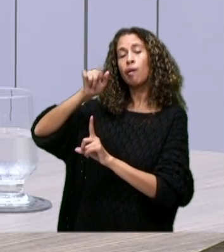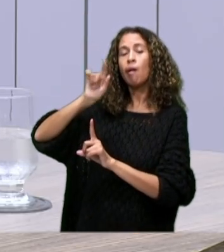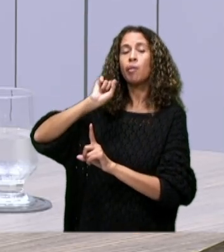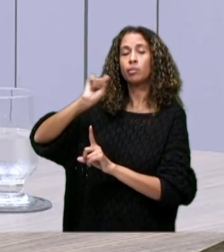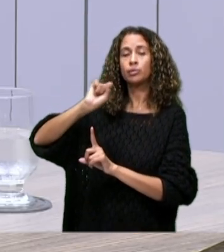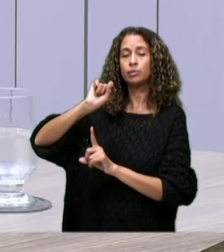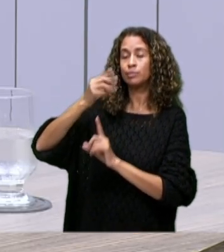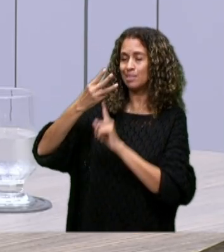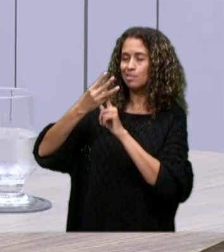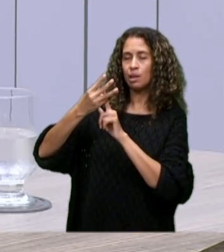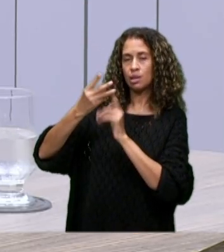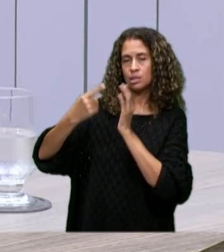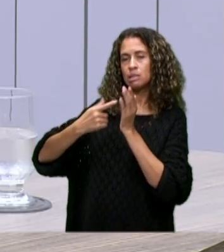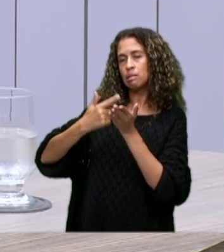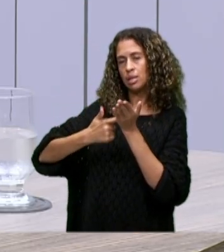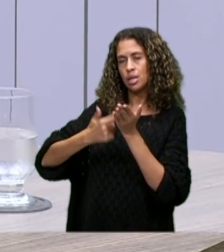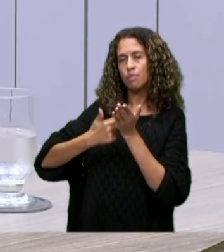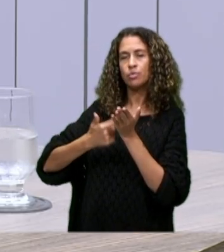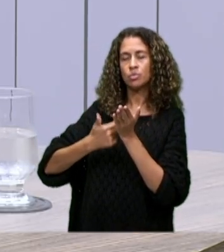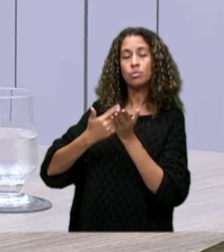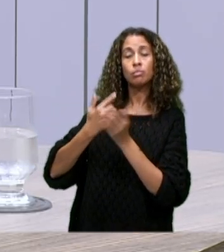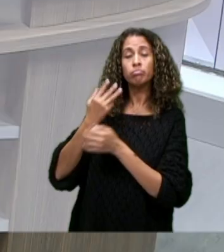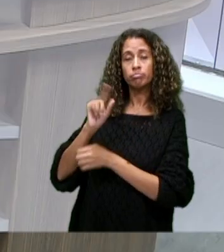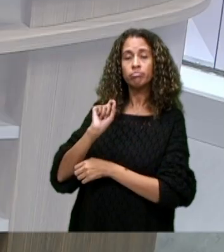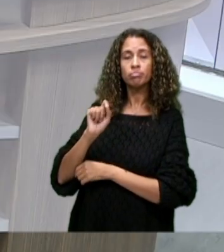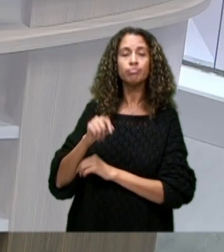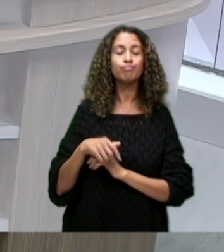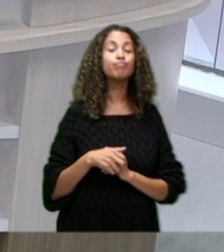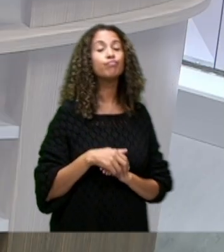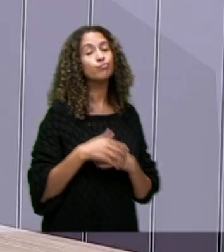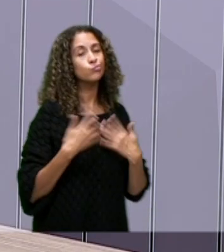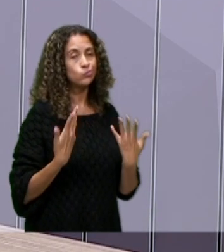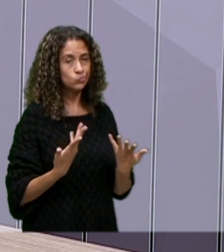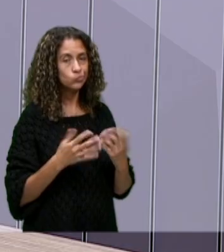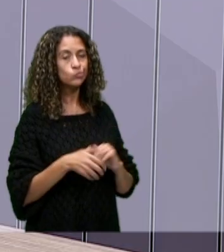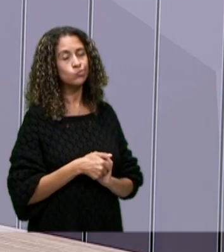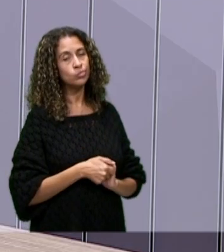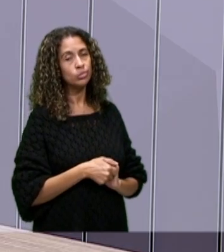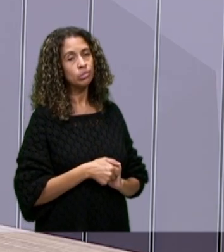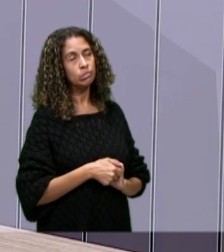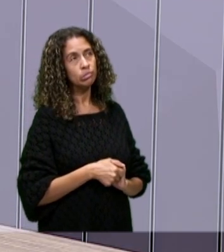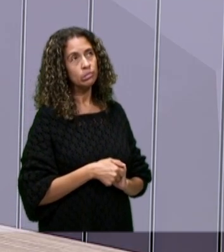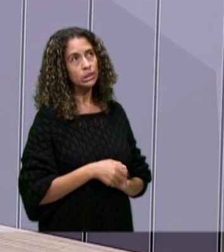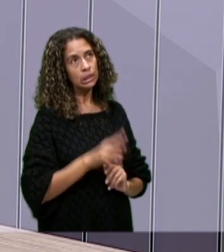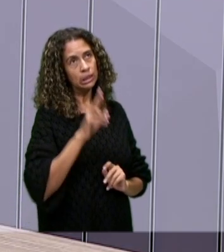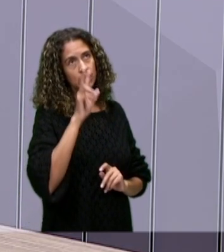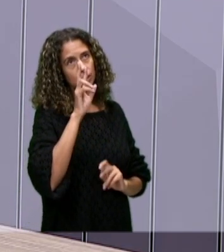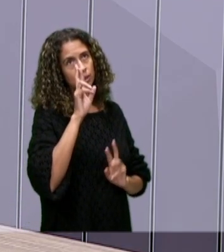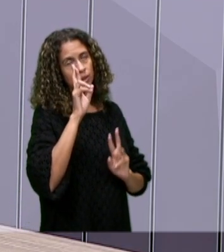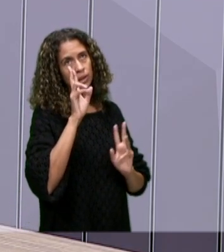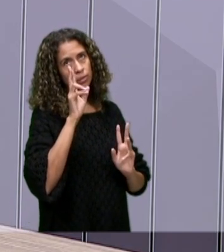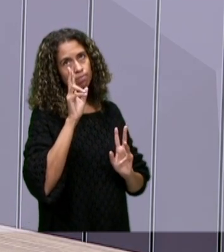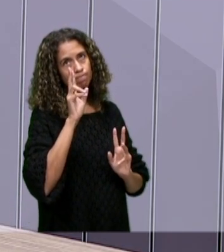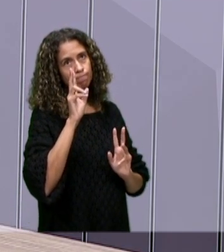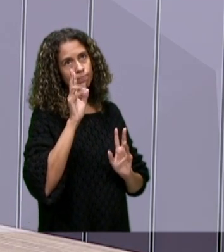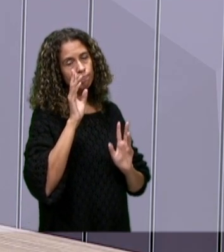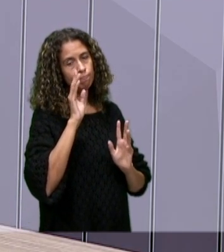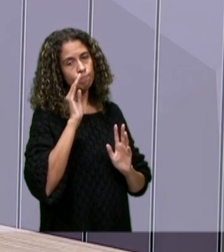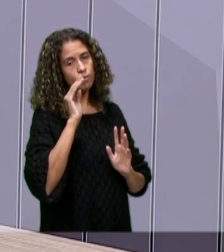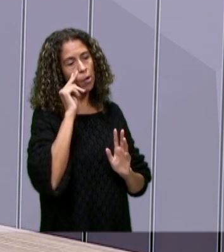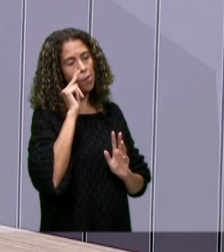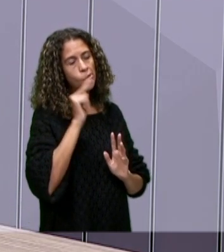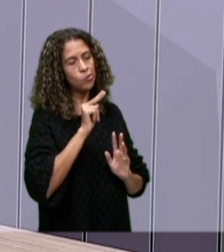dessa trilogia que não é uma trilogia. Então, assim, considerando o fim